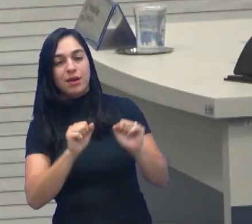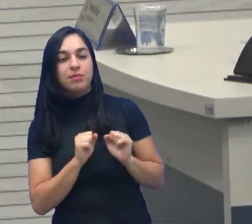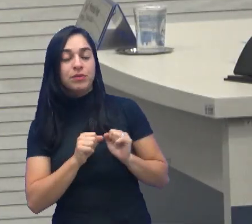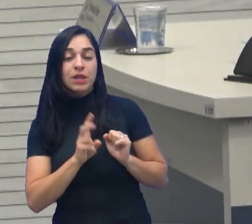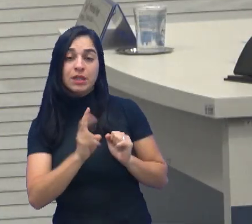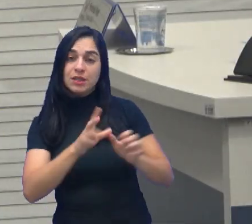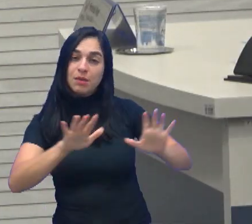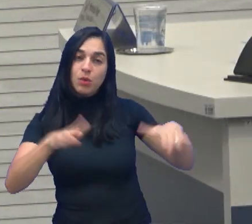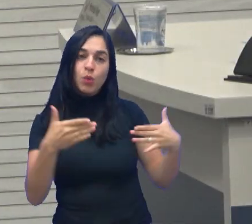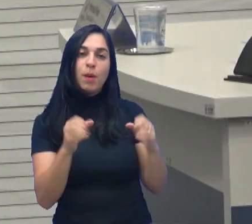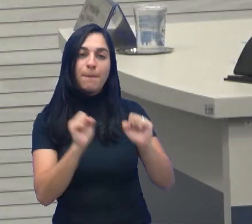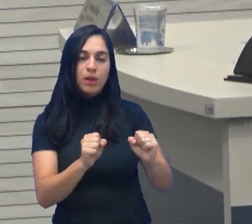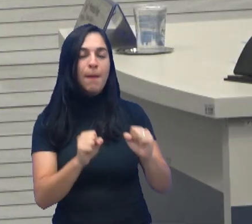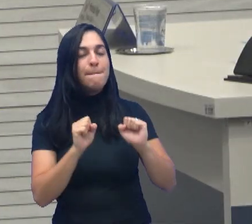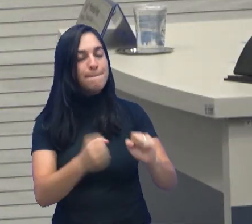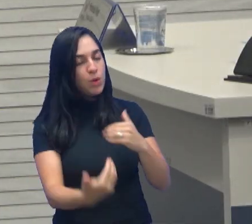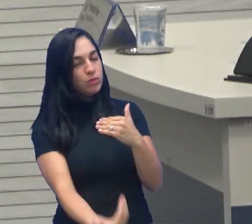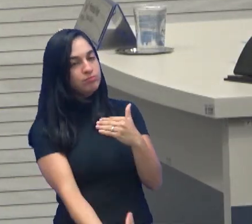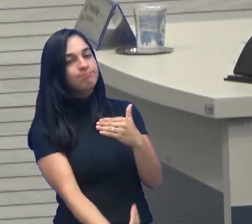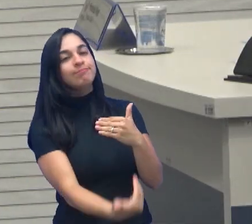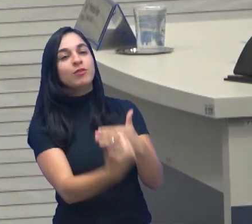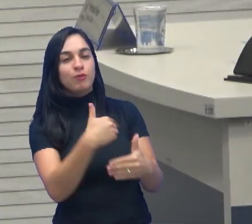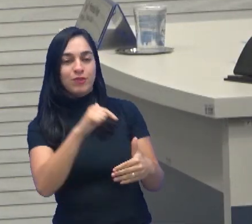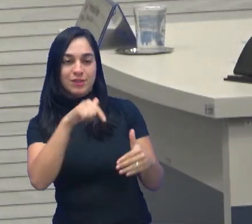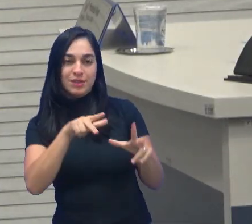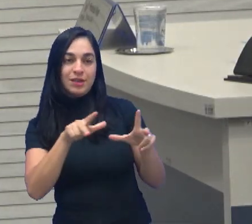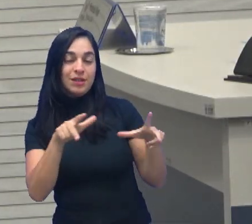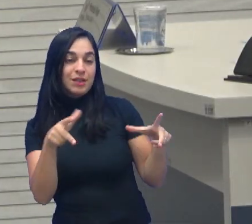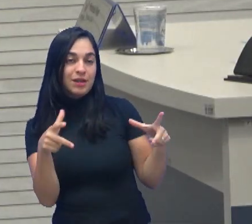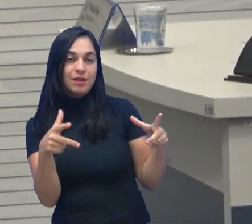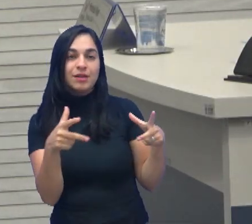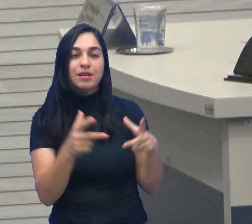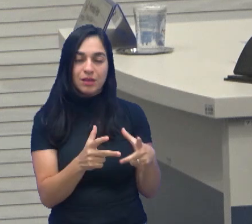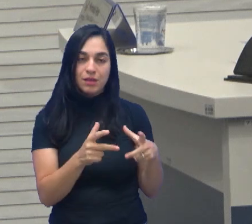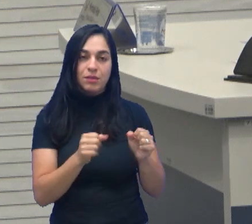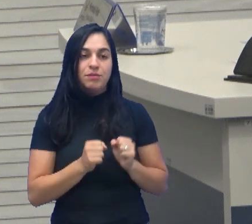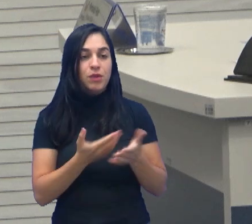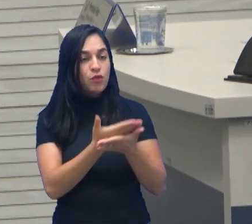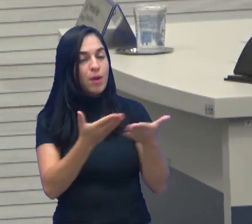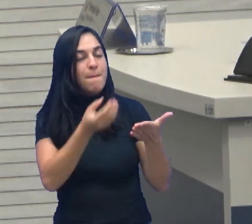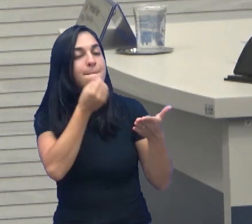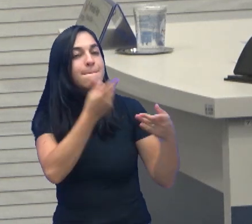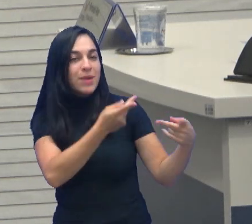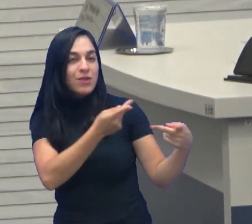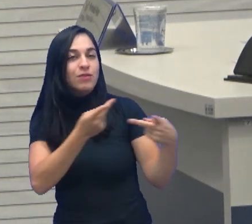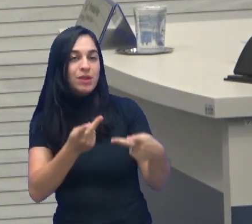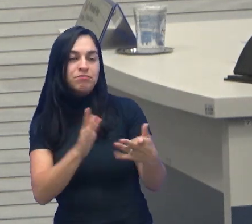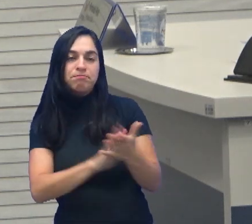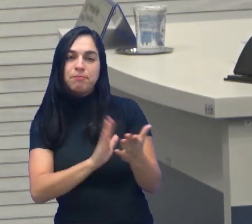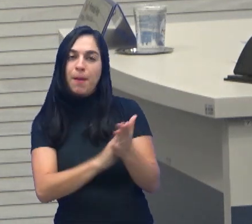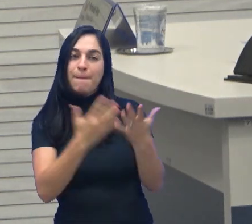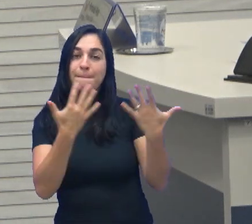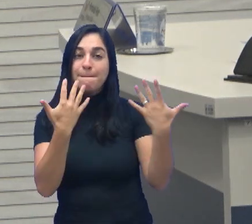possível, venham visitar mais vezes a nossa casa. Vocês são todos muito bem-vindos. Parabéns,